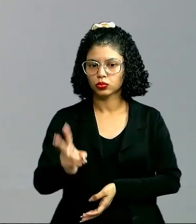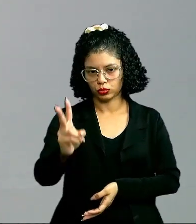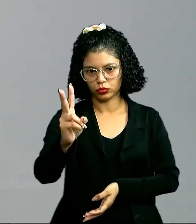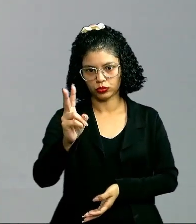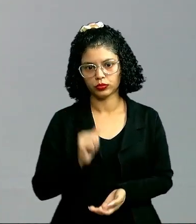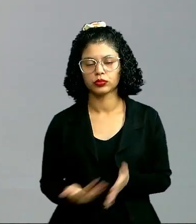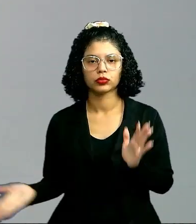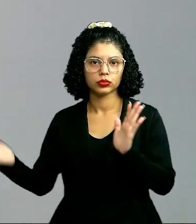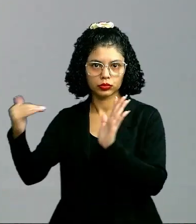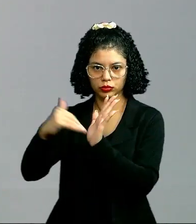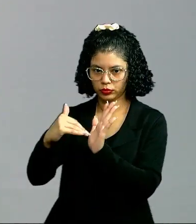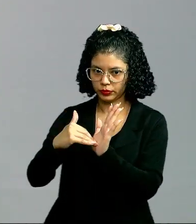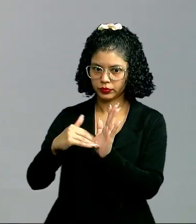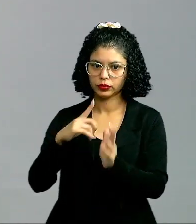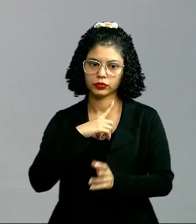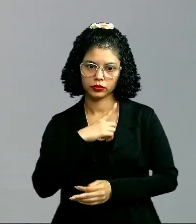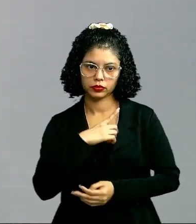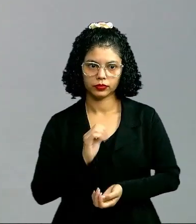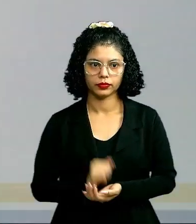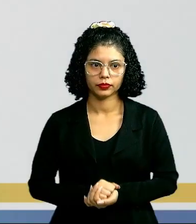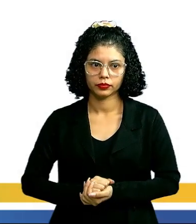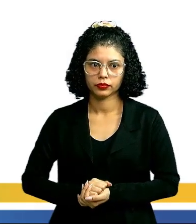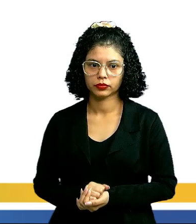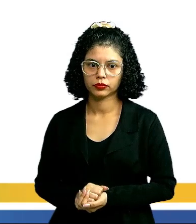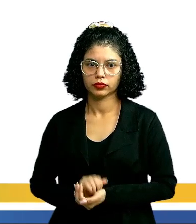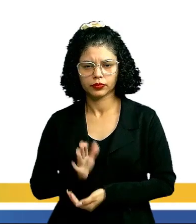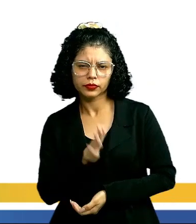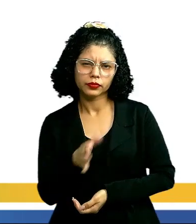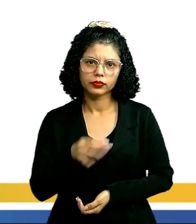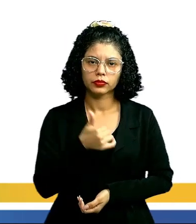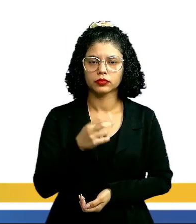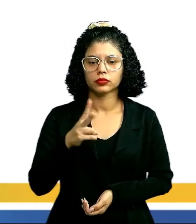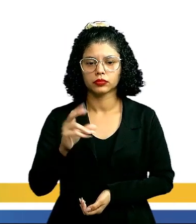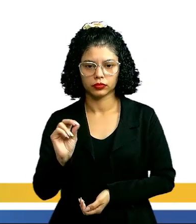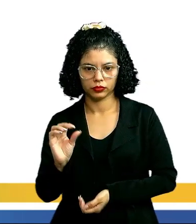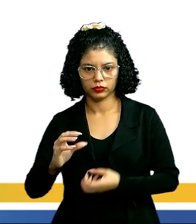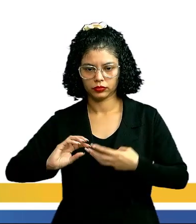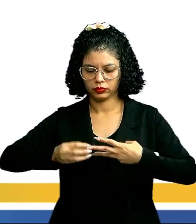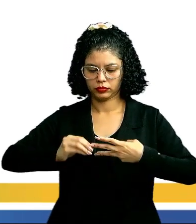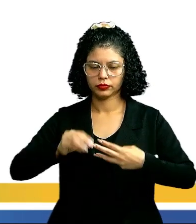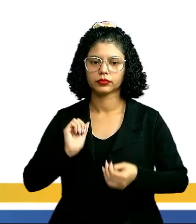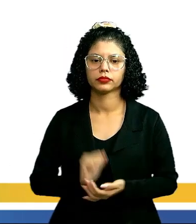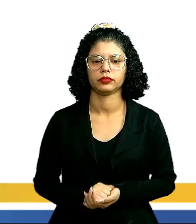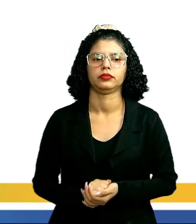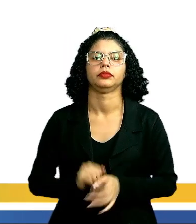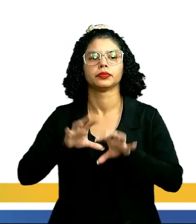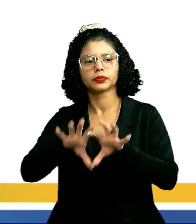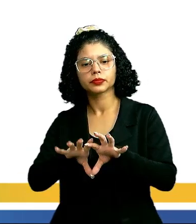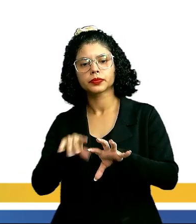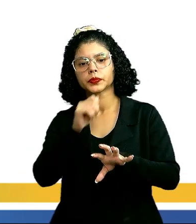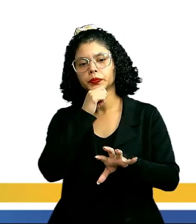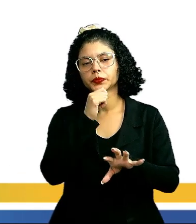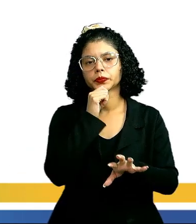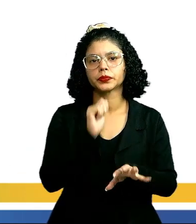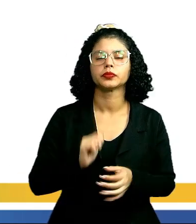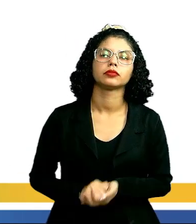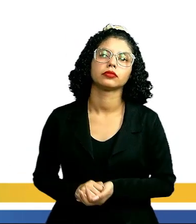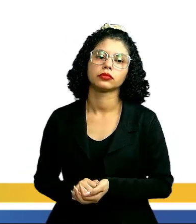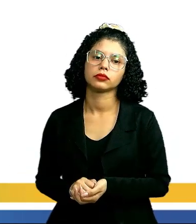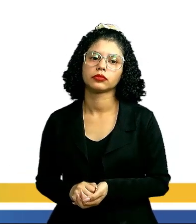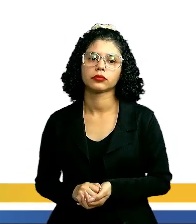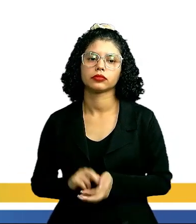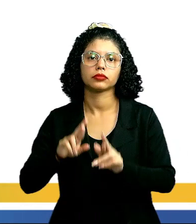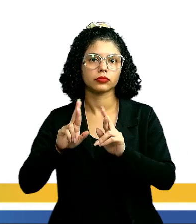diante até nós termos aproximadamente 150 células. Daí ainda